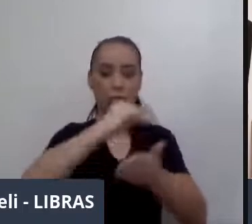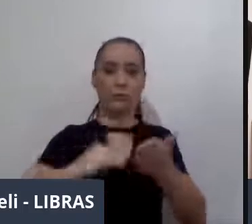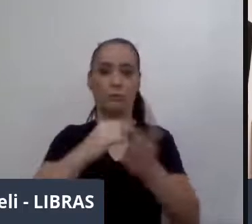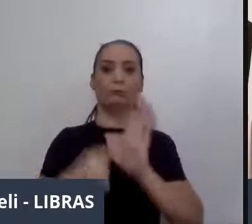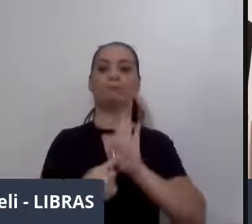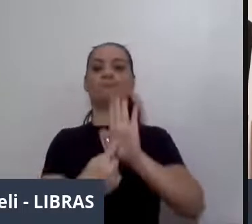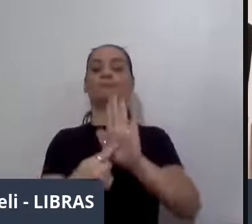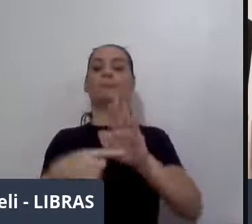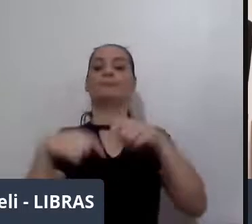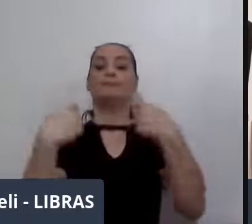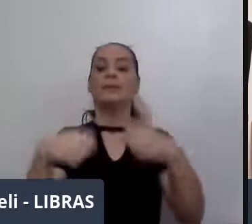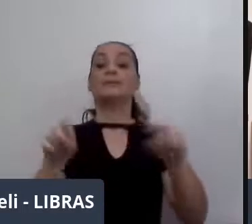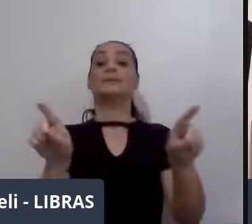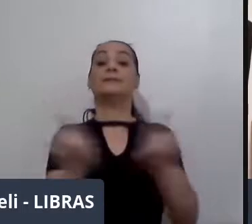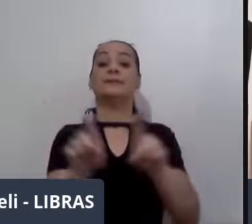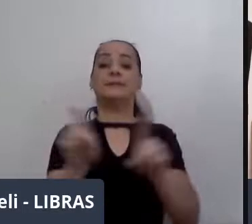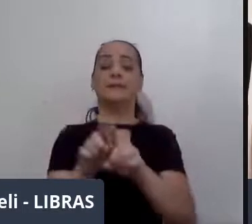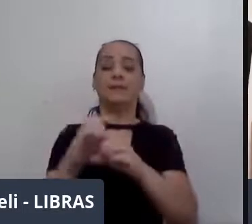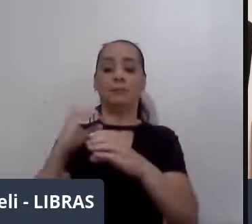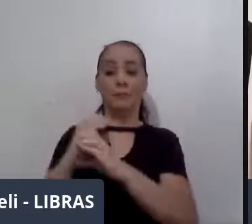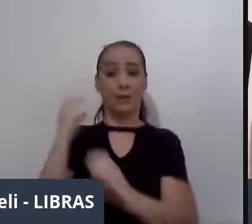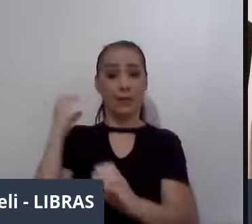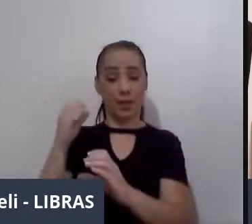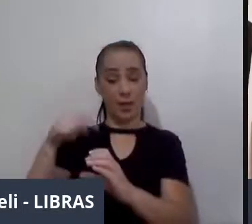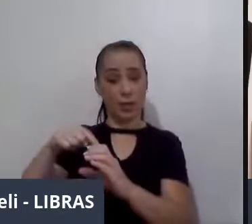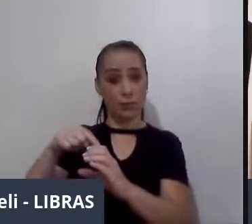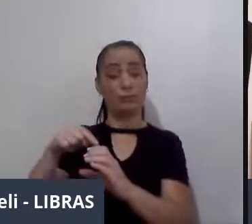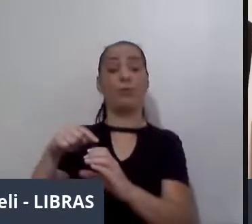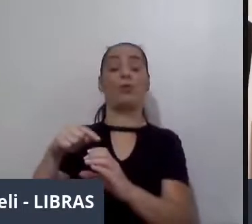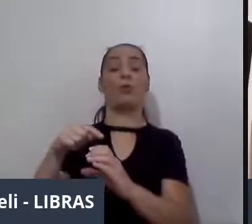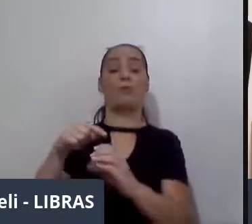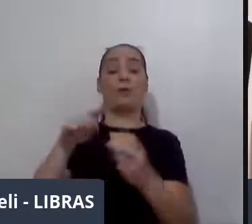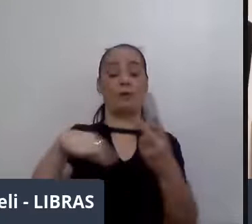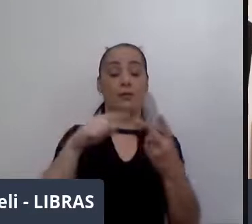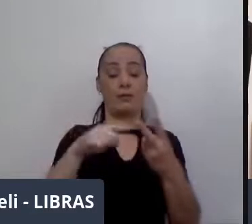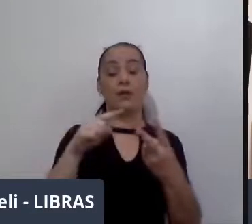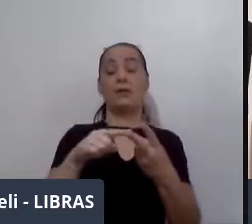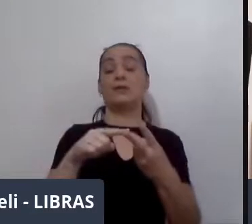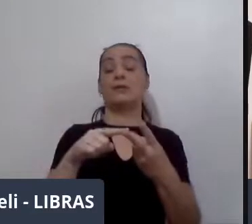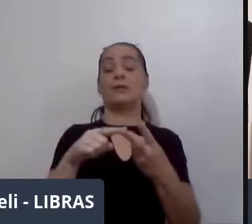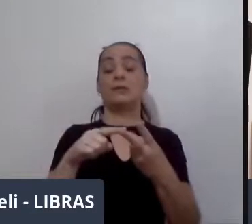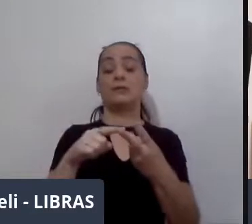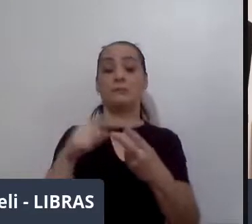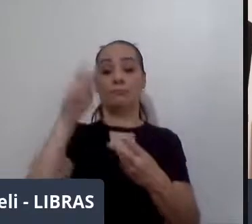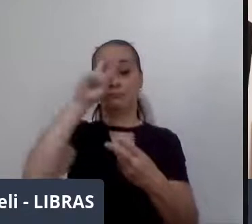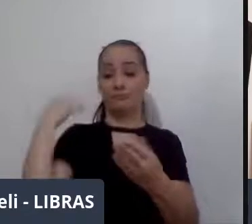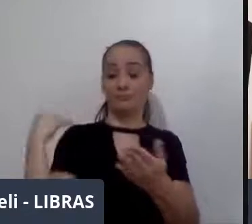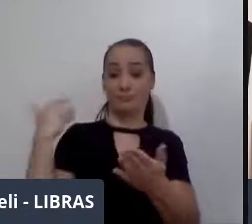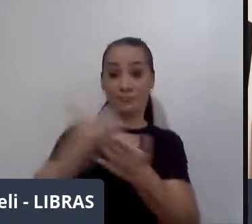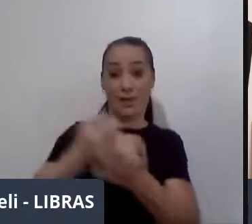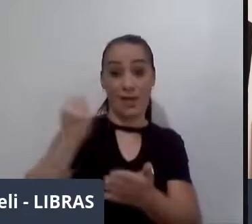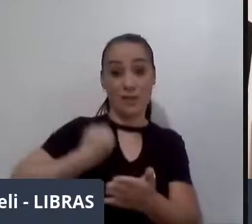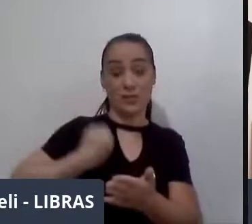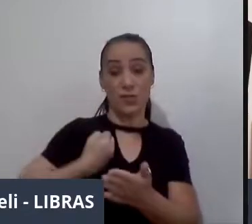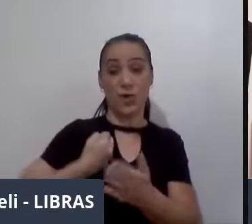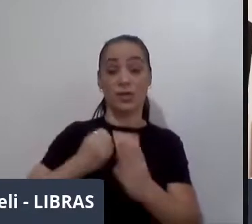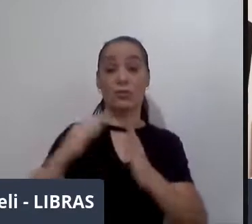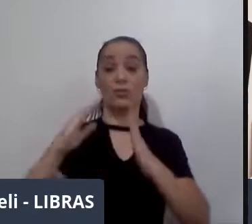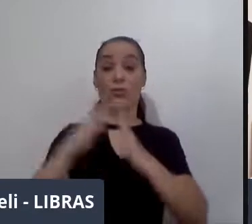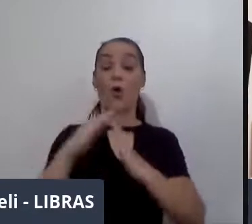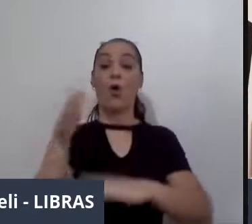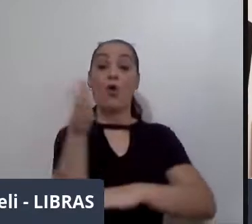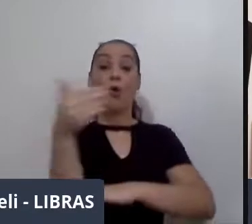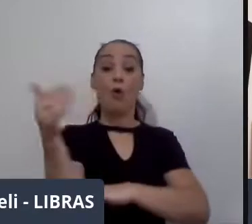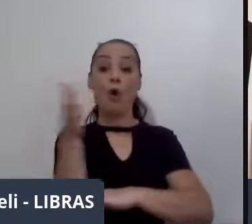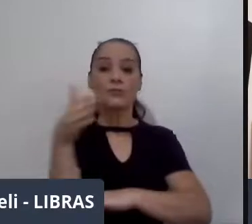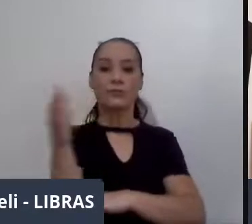necessário também que pelo menos o diploma histórico esteja consularizado. Então a consularização é fácil, você vai até a embaixada, eles batem um carimbo, só que